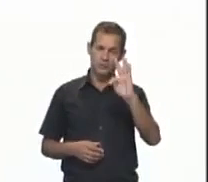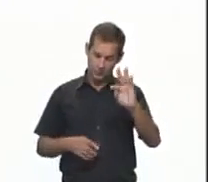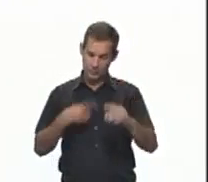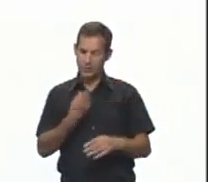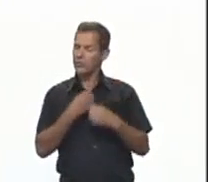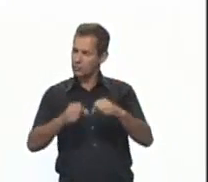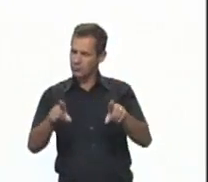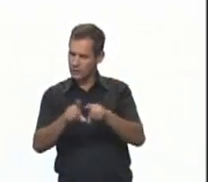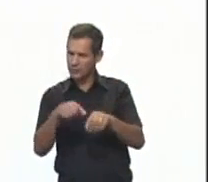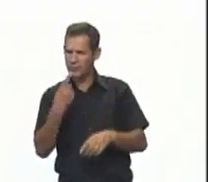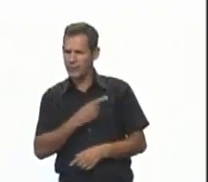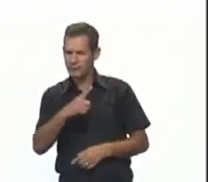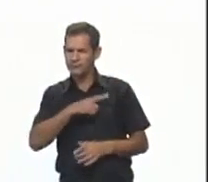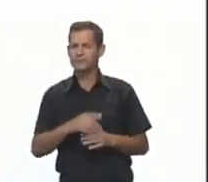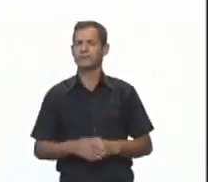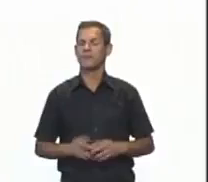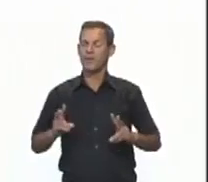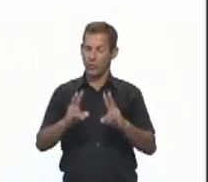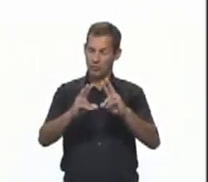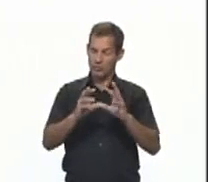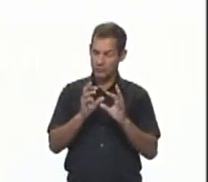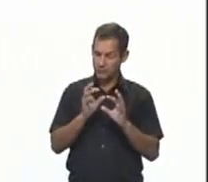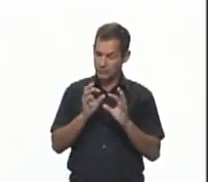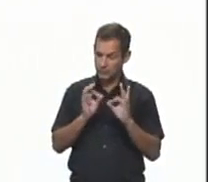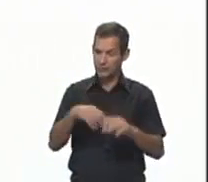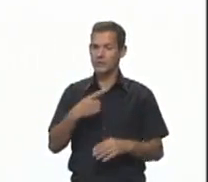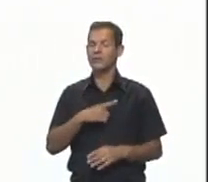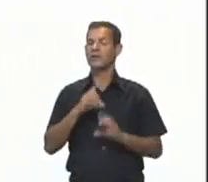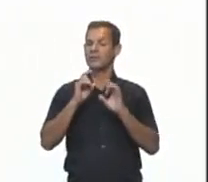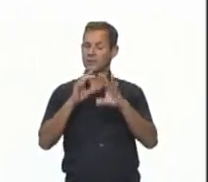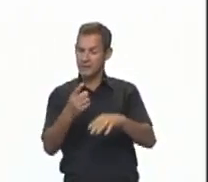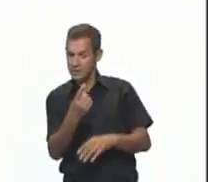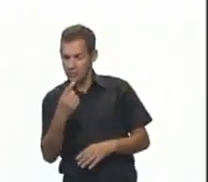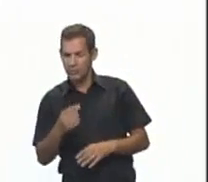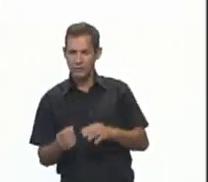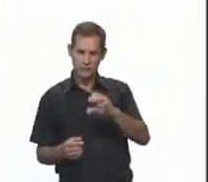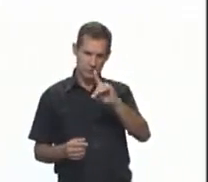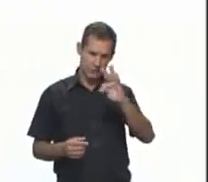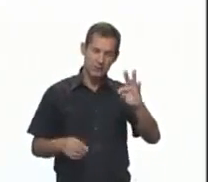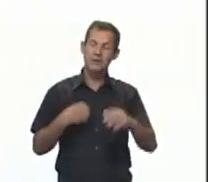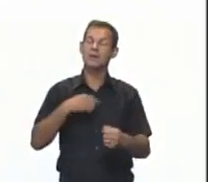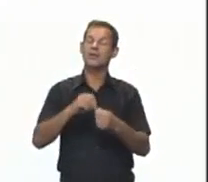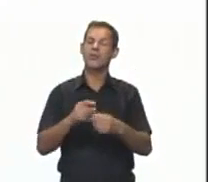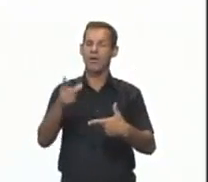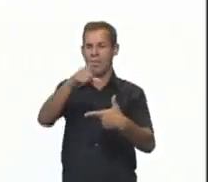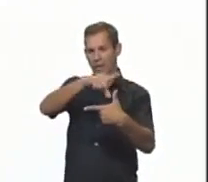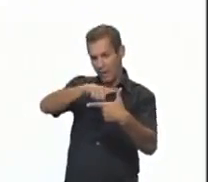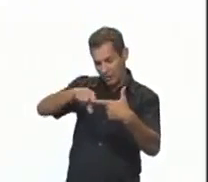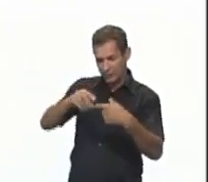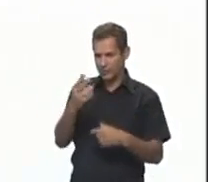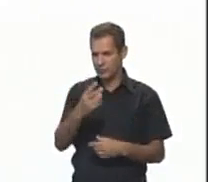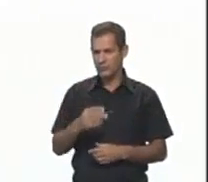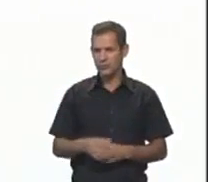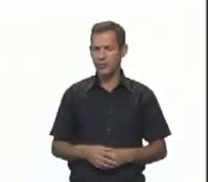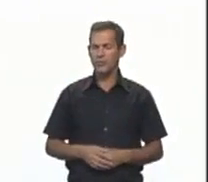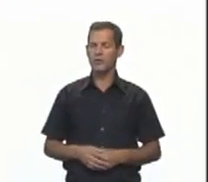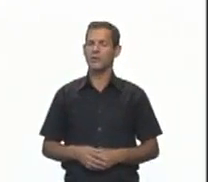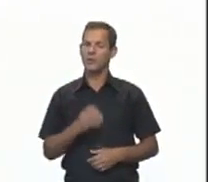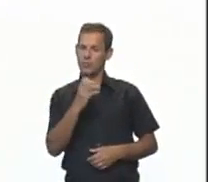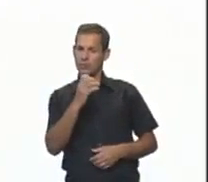Aqui a gente pode, como a gente tem um valor constante, a gente pode deixar somente o dt. O que eu faço? Eu divido os dois lados